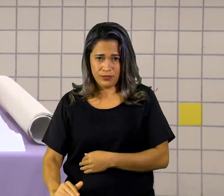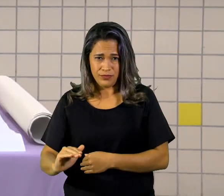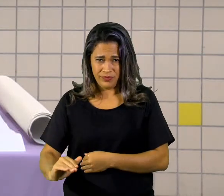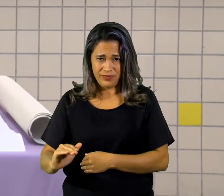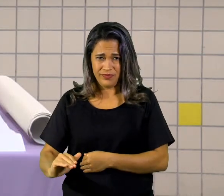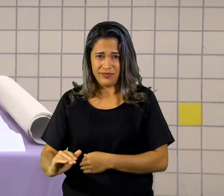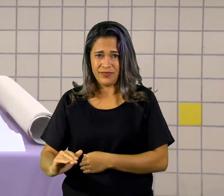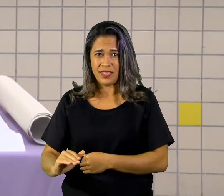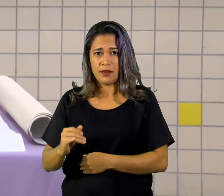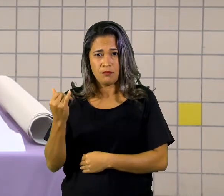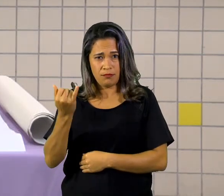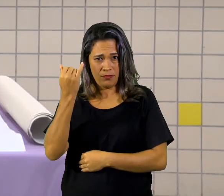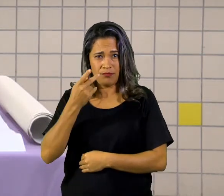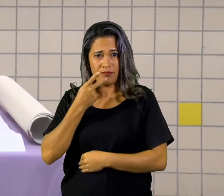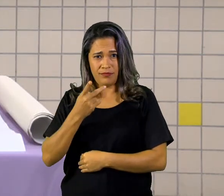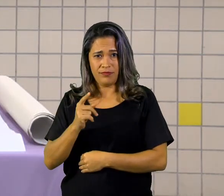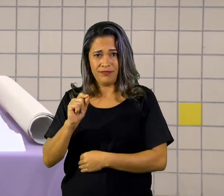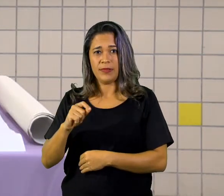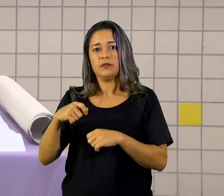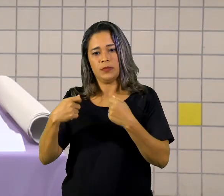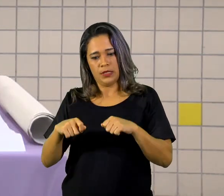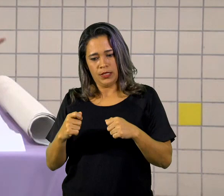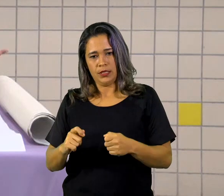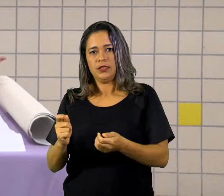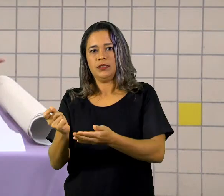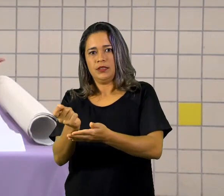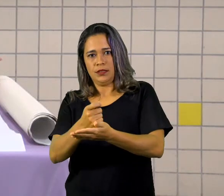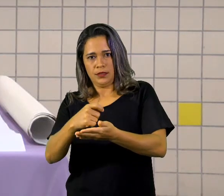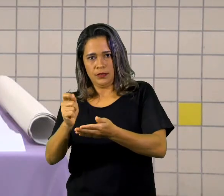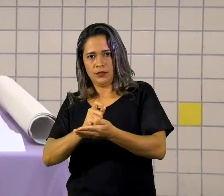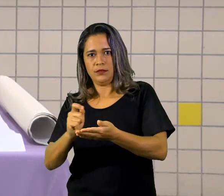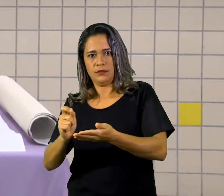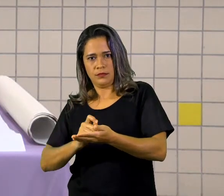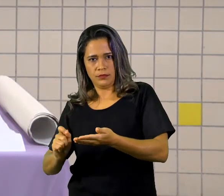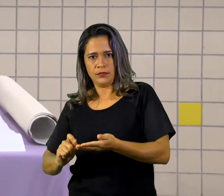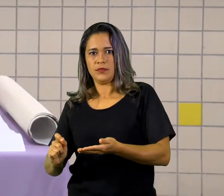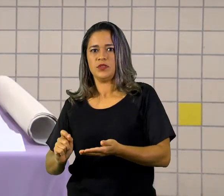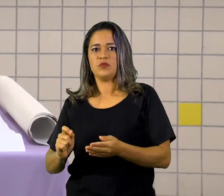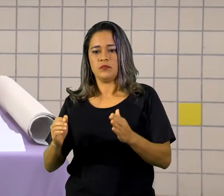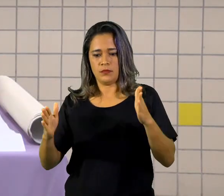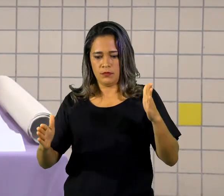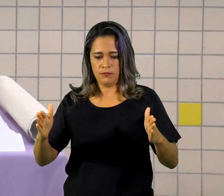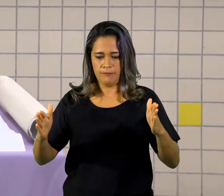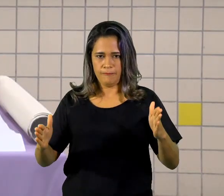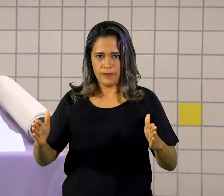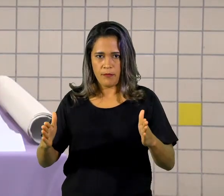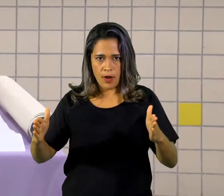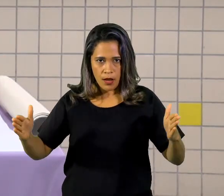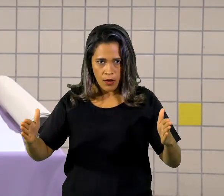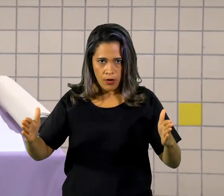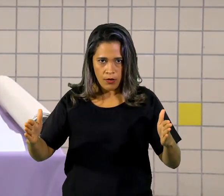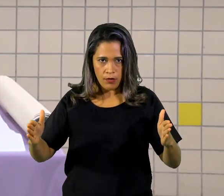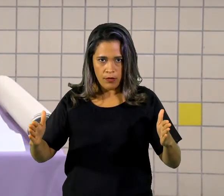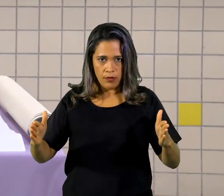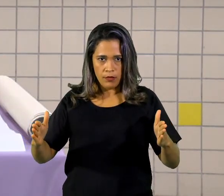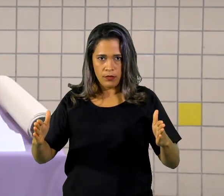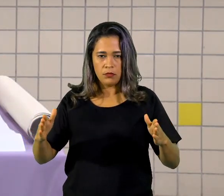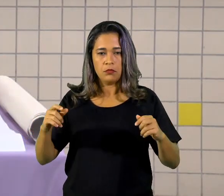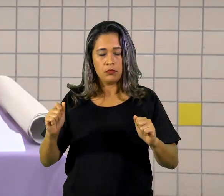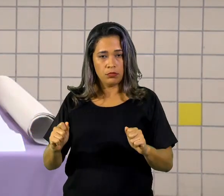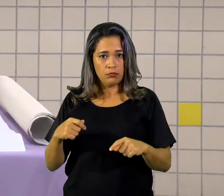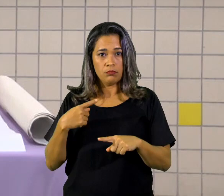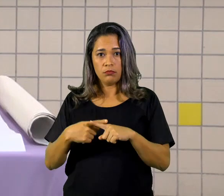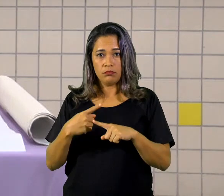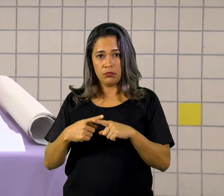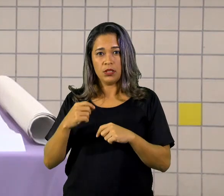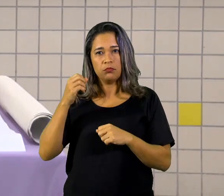que ela precisa de um suporte riscador que ofereça para ela um espaço mais amplo, para que ela possa desenvolver a